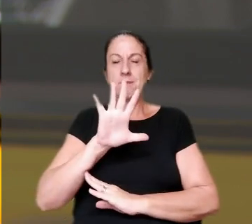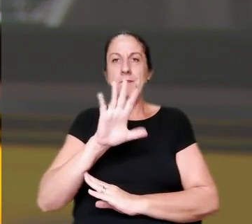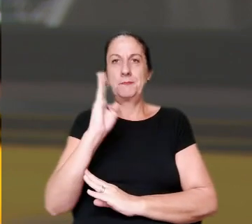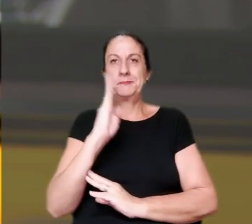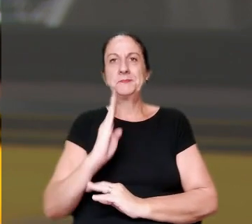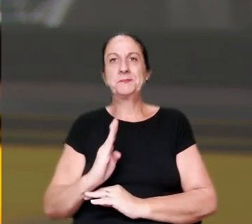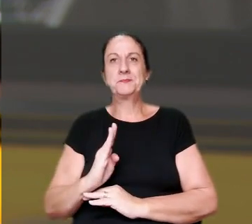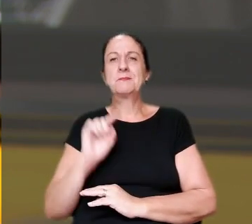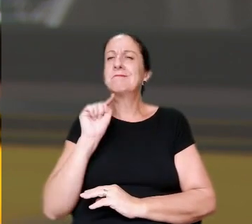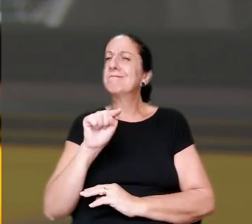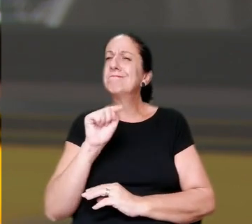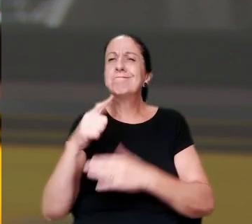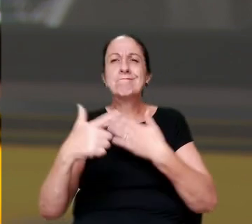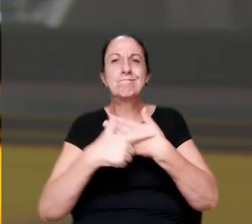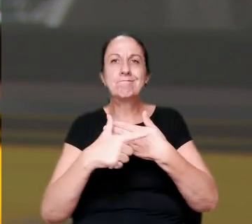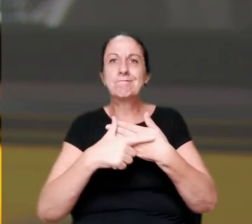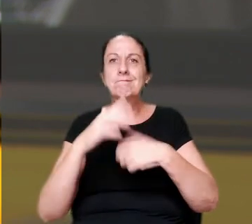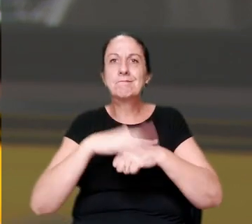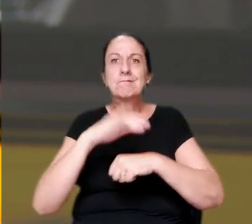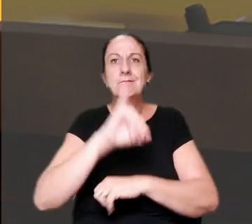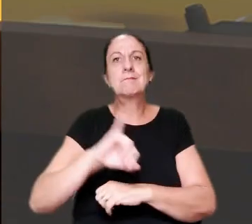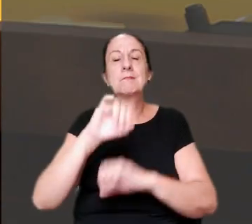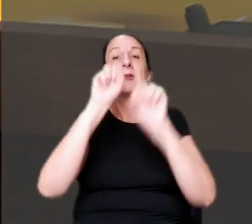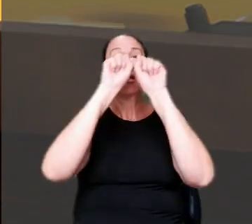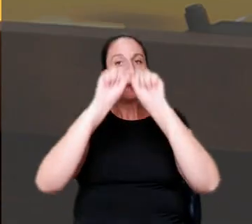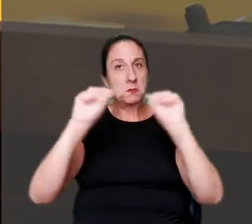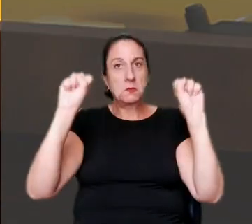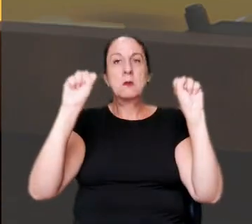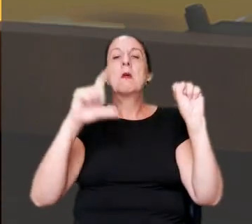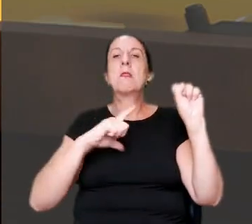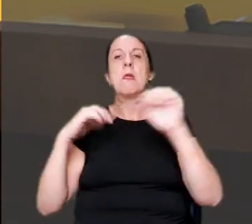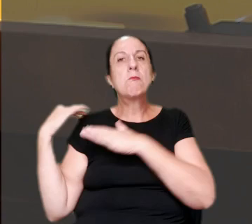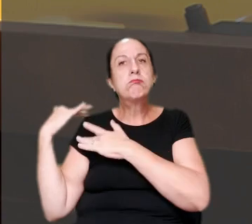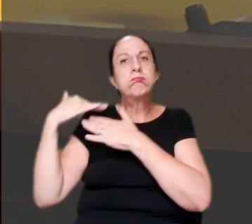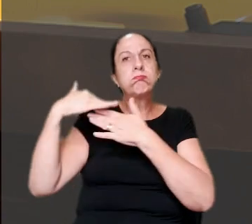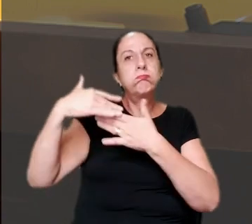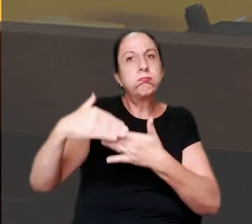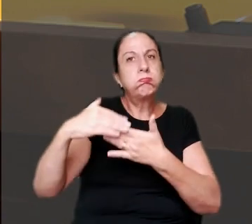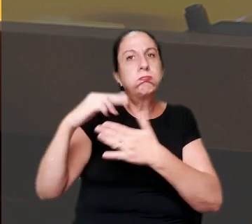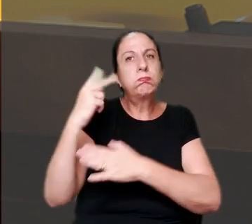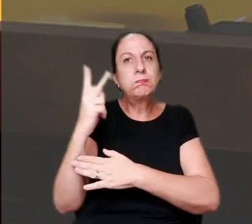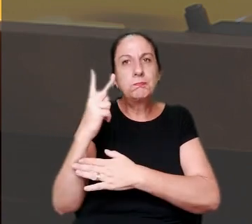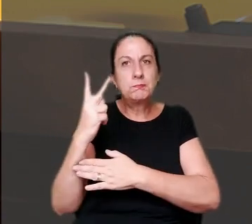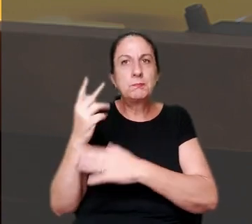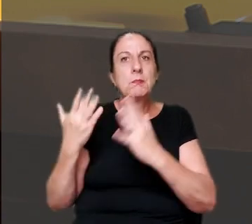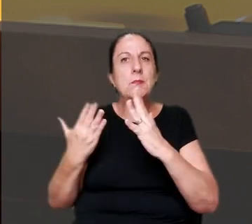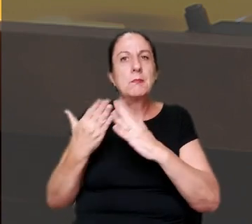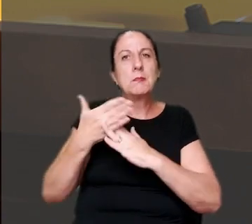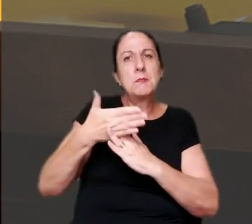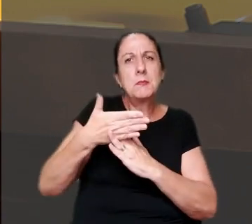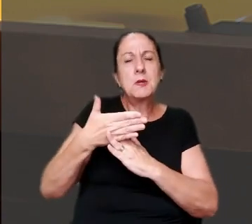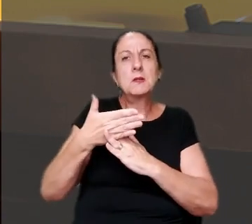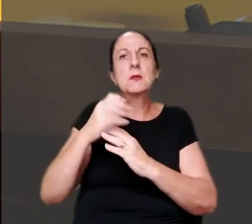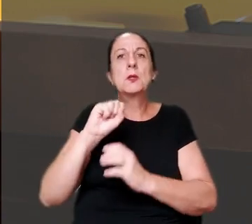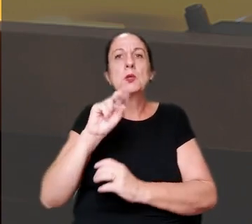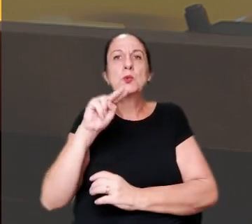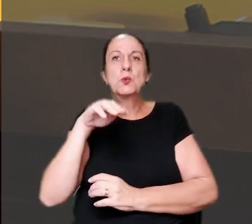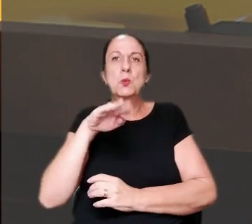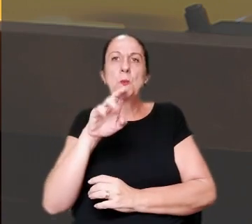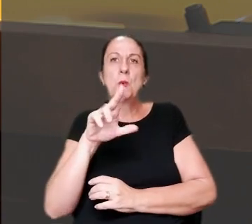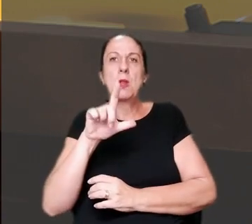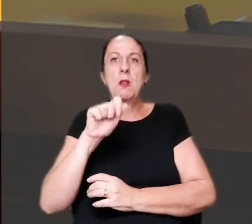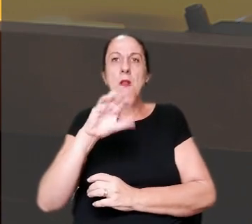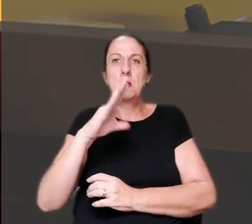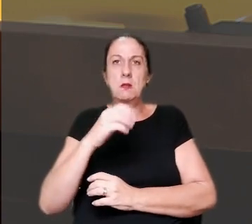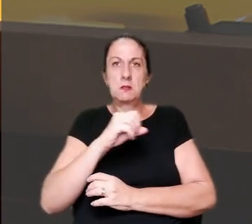nacional. Esse é o grande papel. E o Tribunal tem sido, ao longo da história, né, através, inclusive, da sua